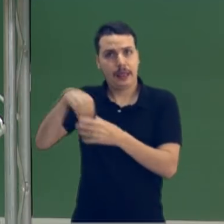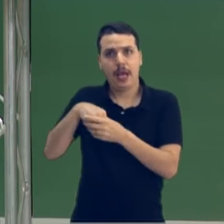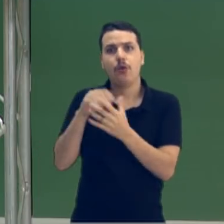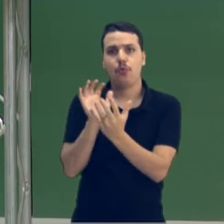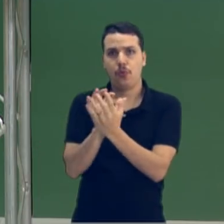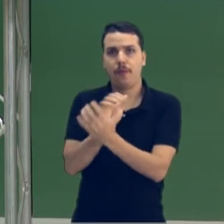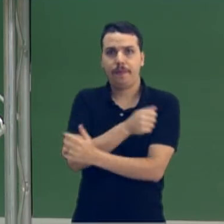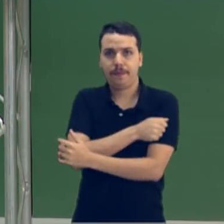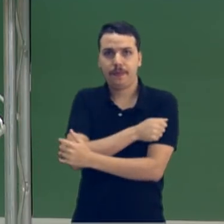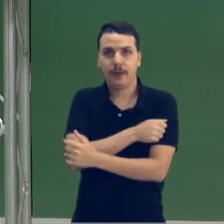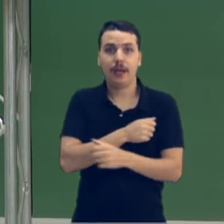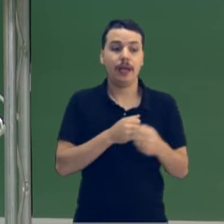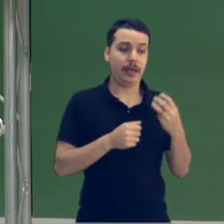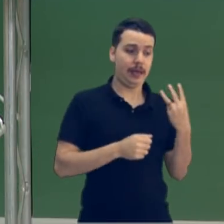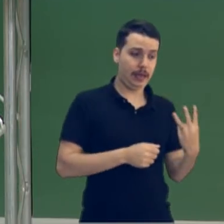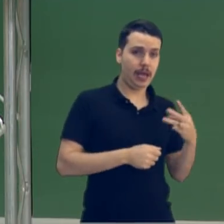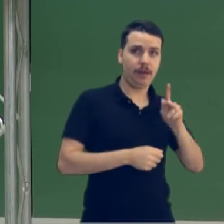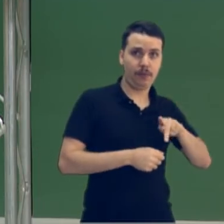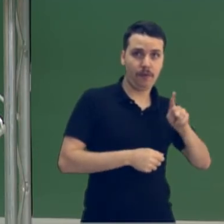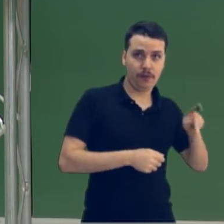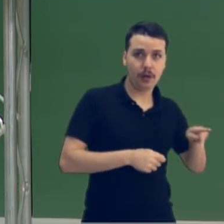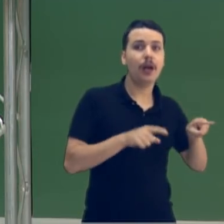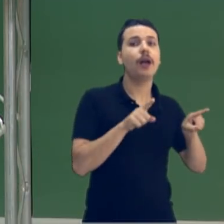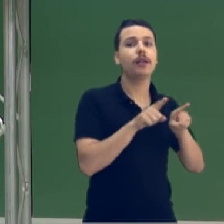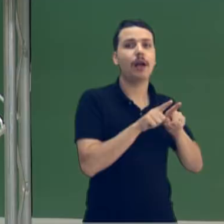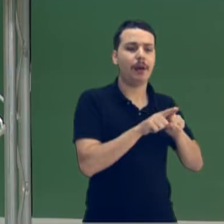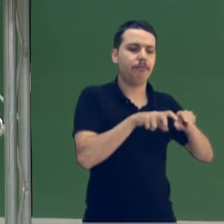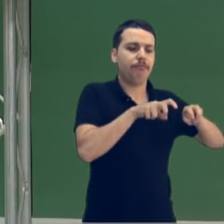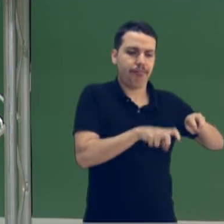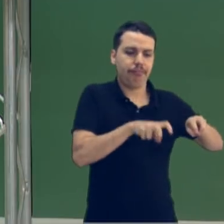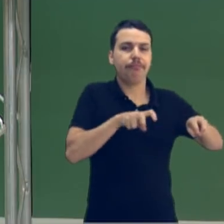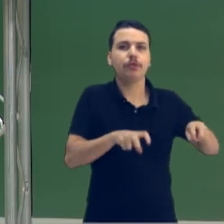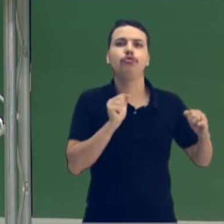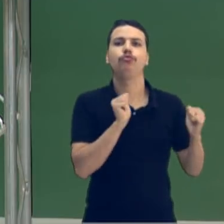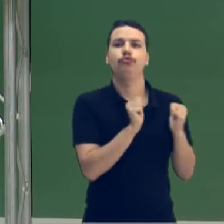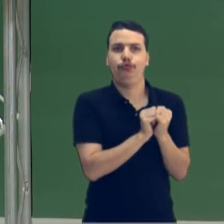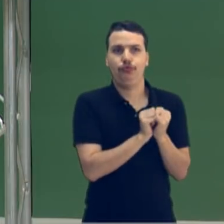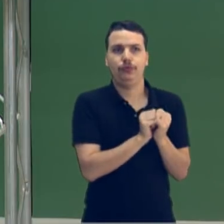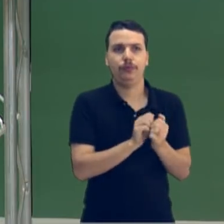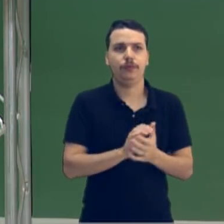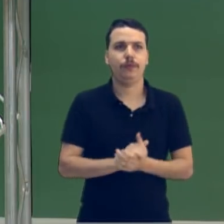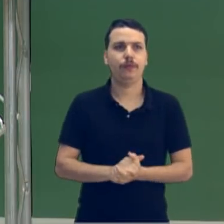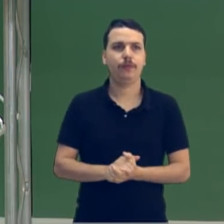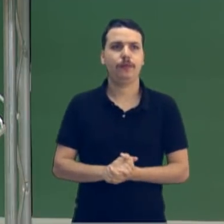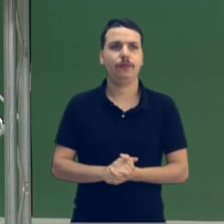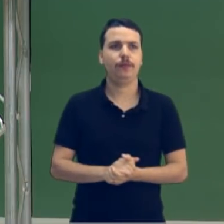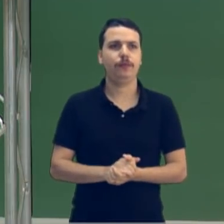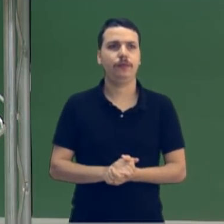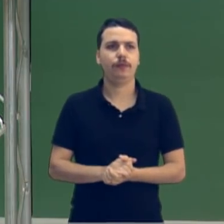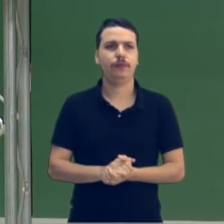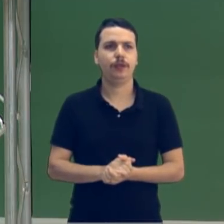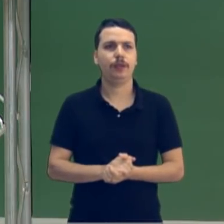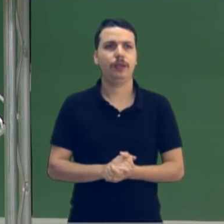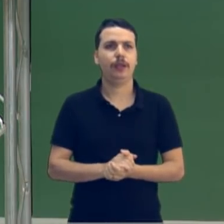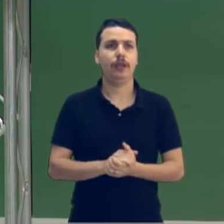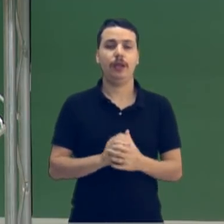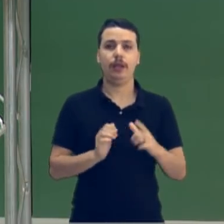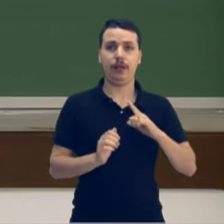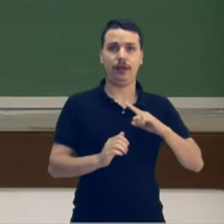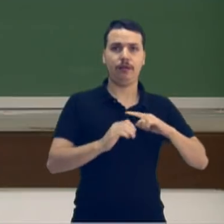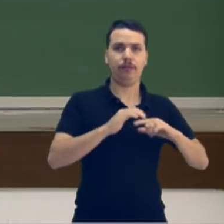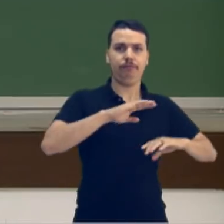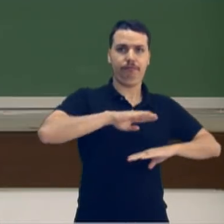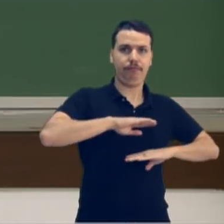alunos e os 3 professores também deverão sentar-se, ok? Então, lá, os 3 cenários eu vou deixar